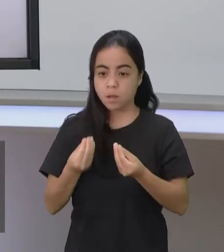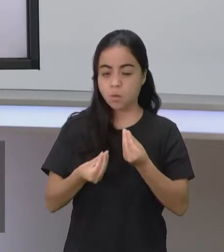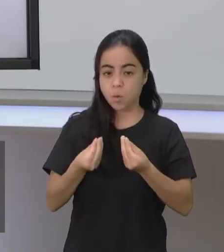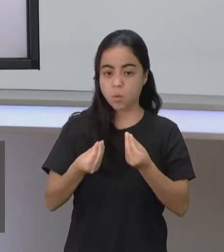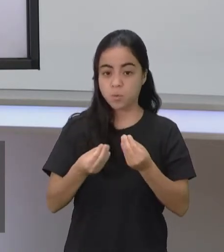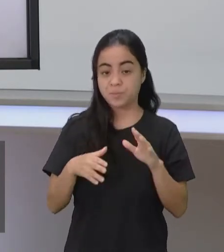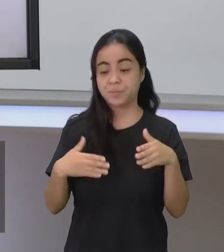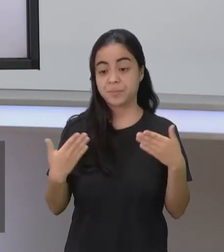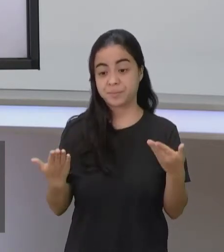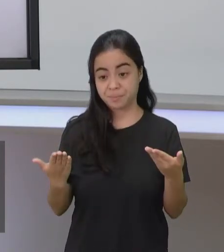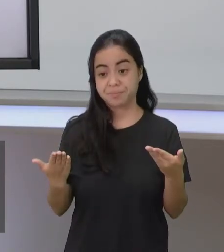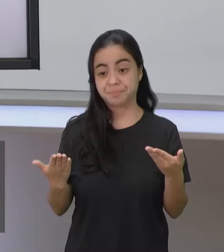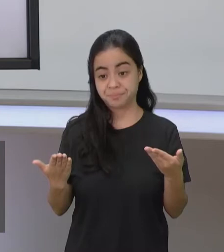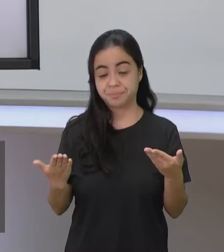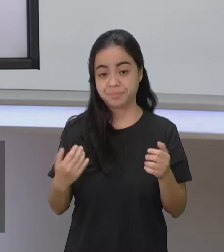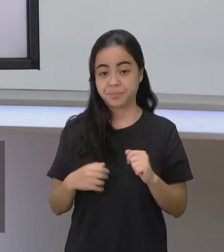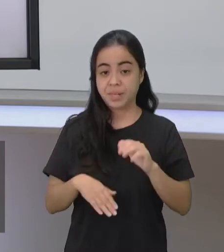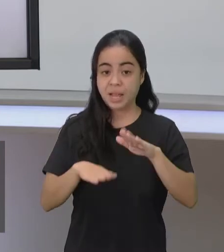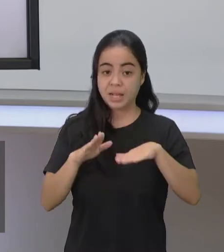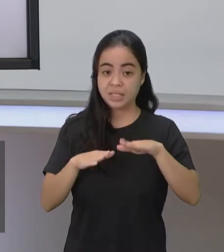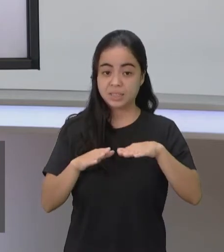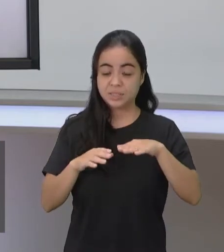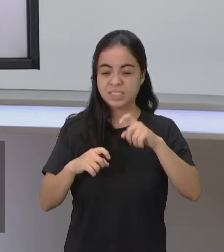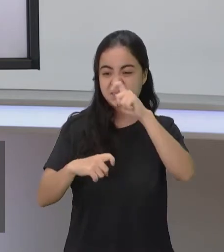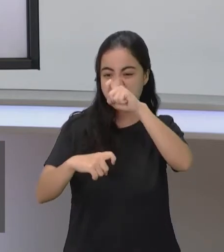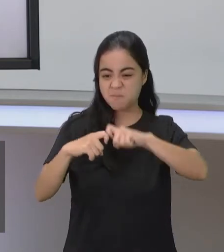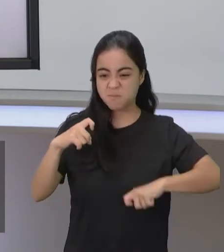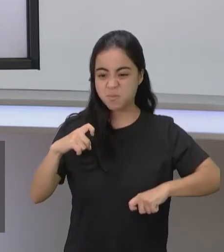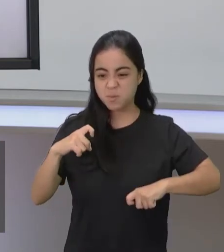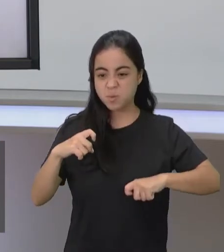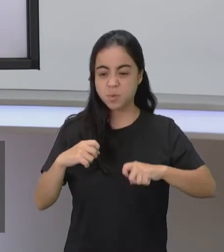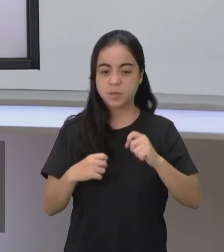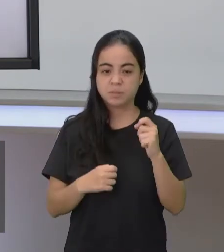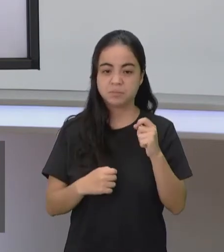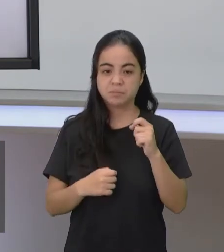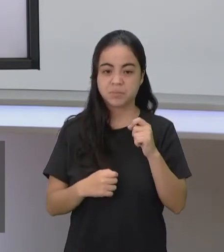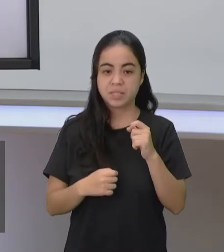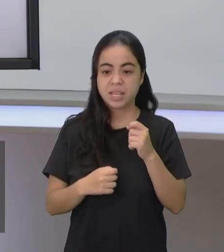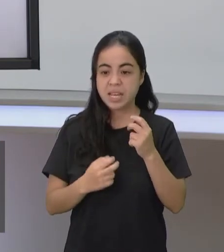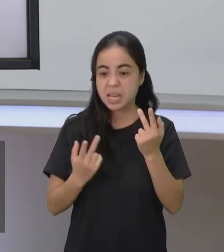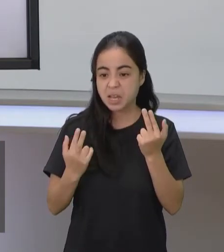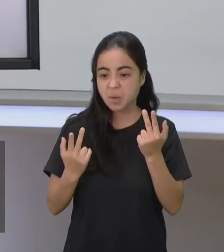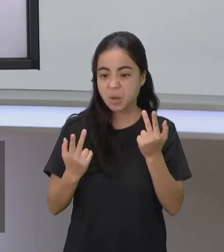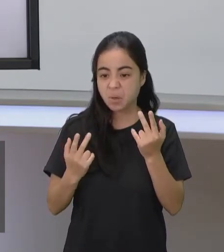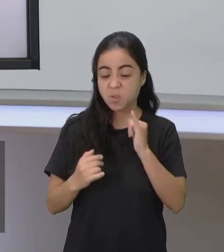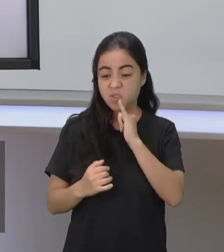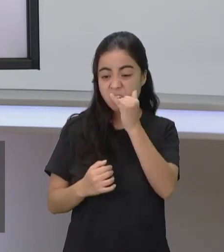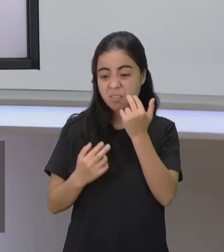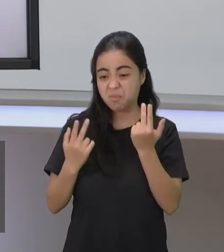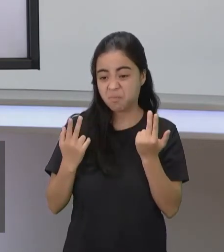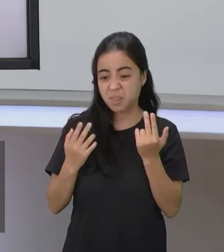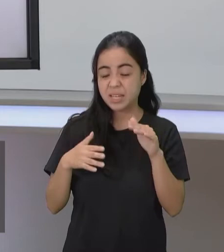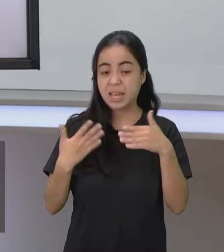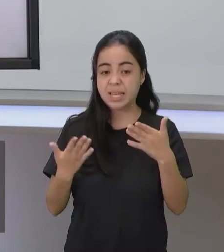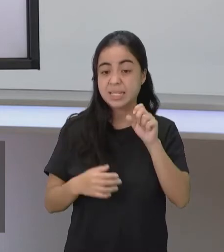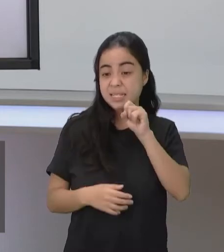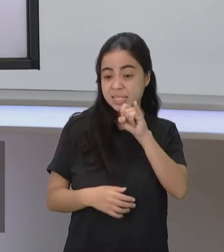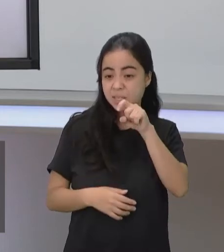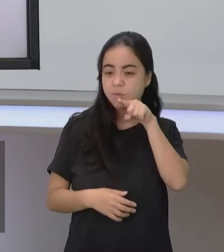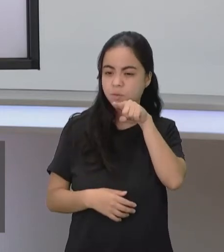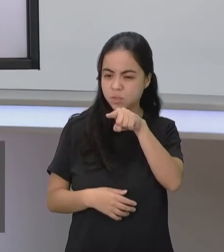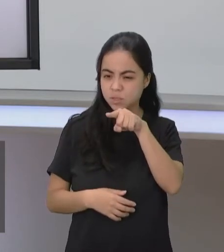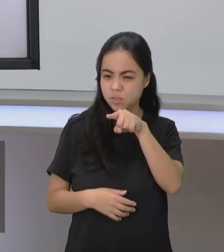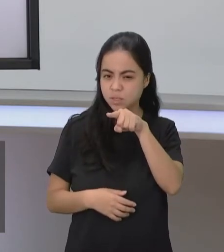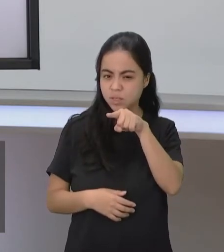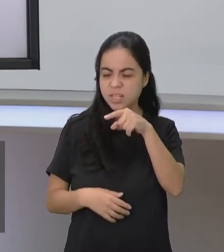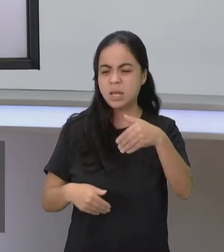para muitas vezes, quando a gente vê sobre crimes sexuais, a desculpa ainda é a mesma. Só que a partir do momento que se você está